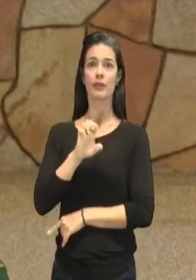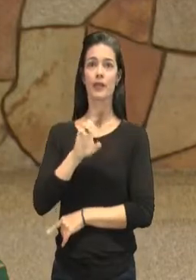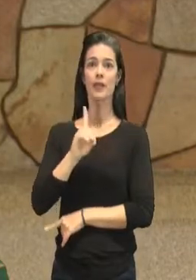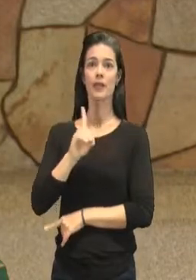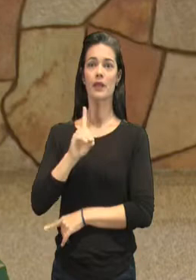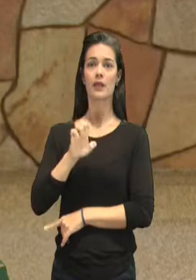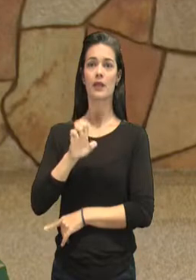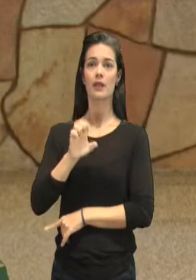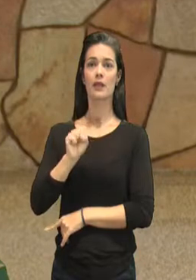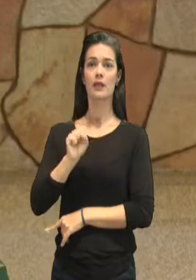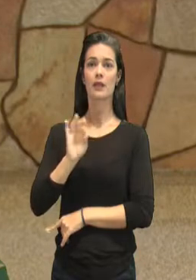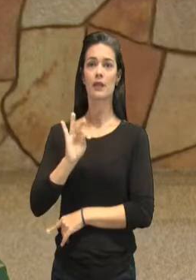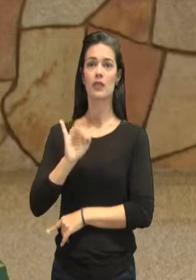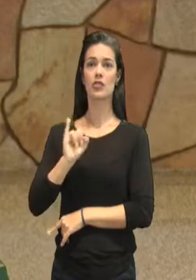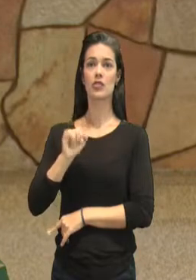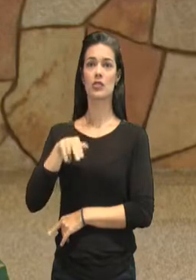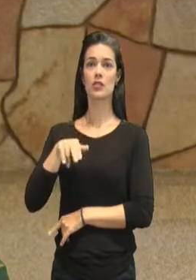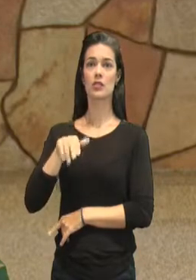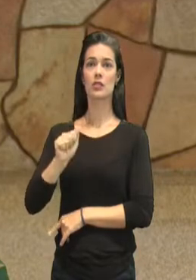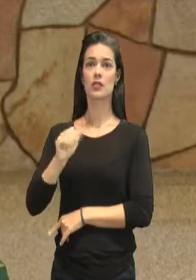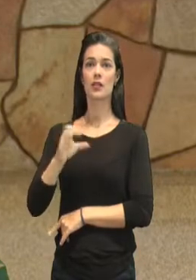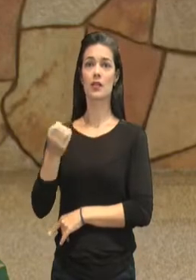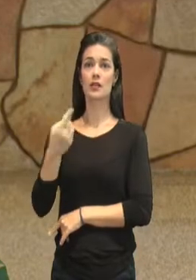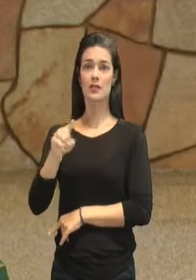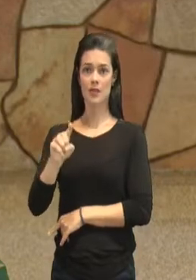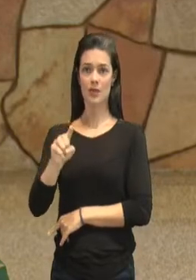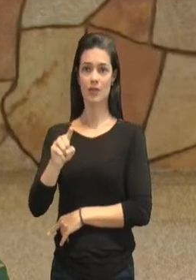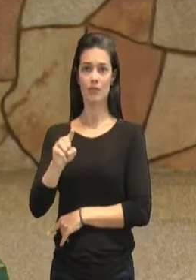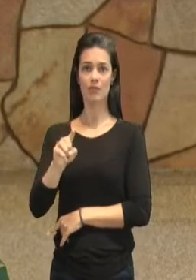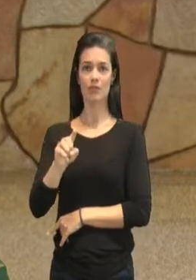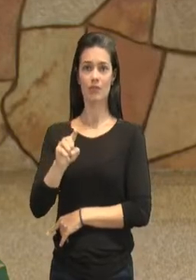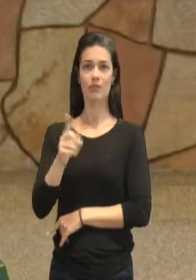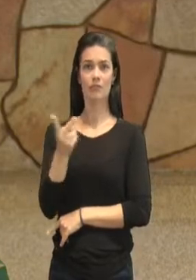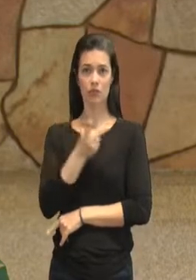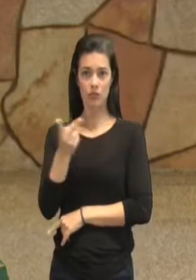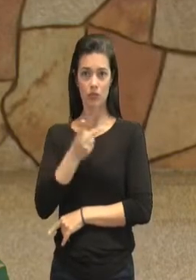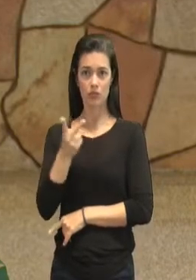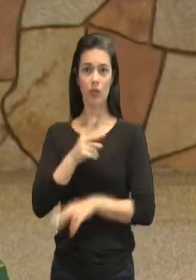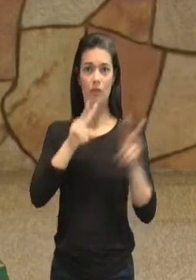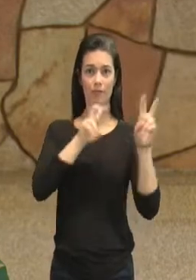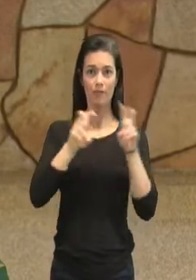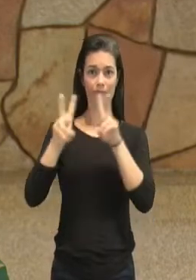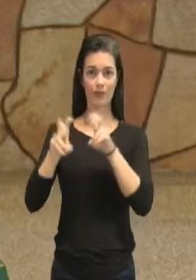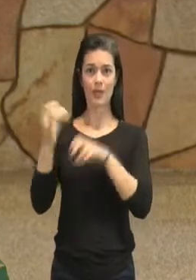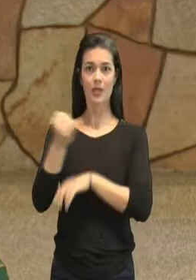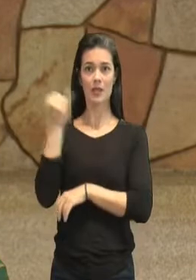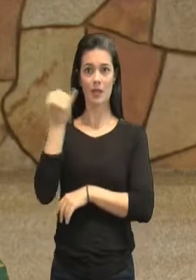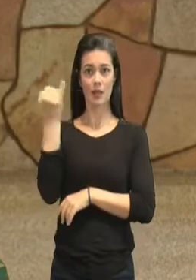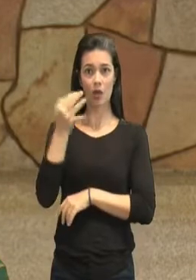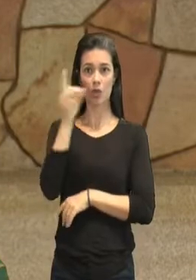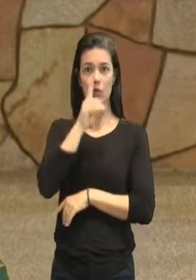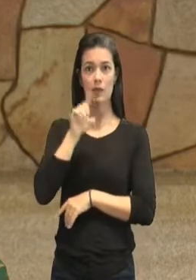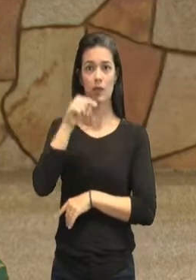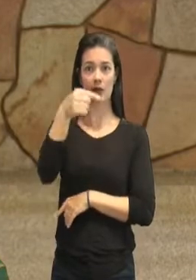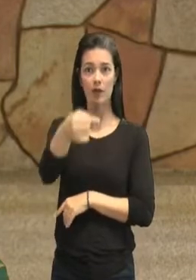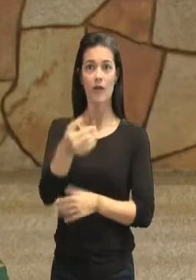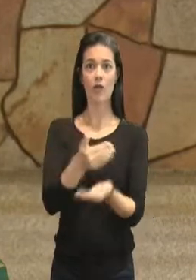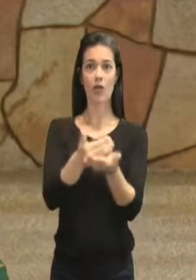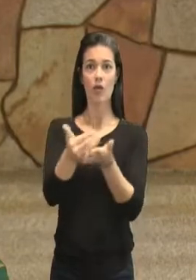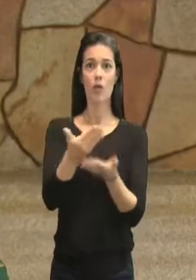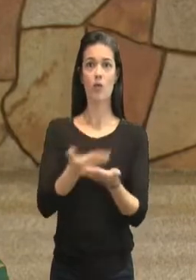que vem nós vamos entrar então no estudo propriamente dito da carta aos Efésios. Nós temos então esse